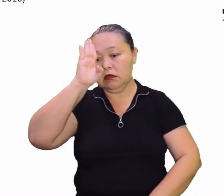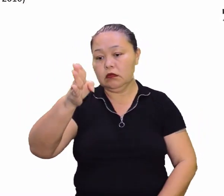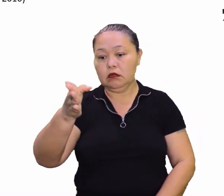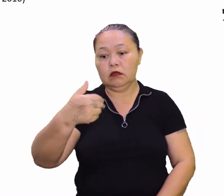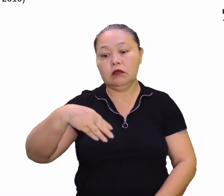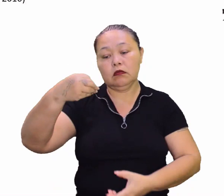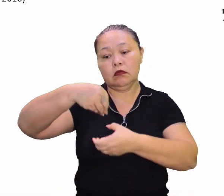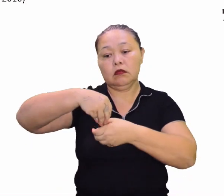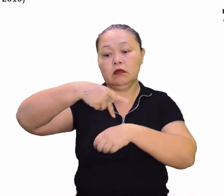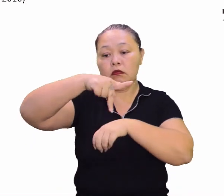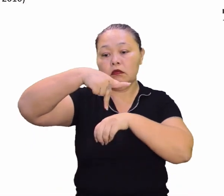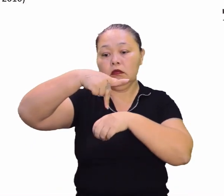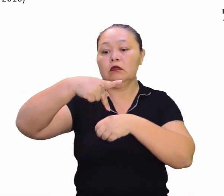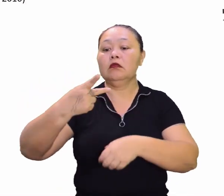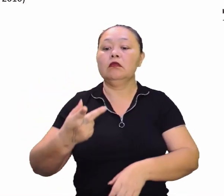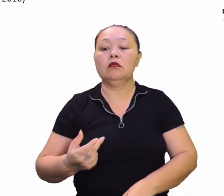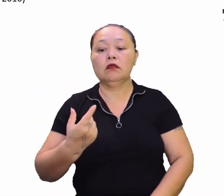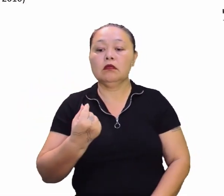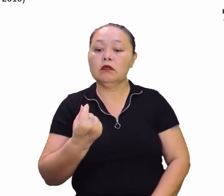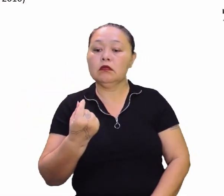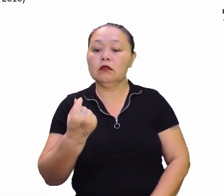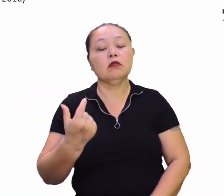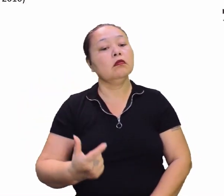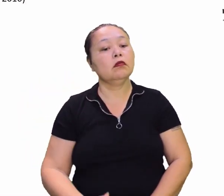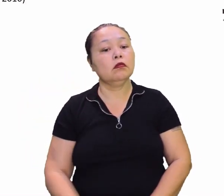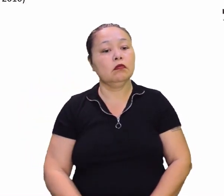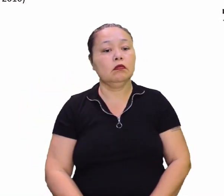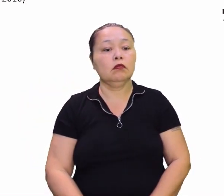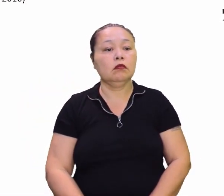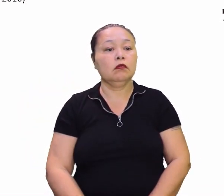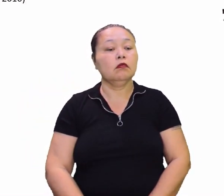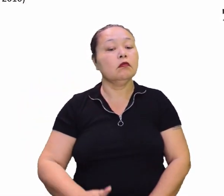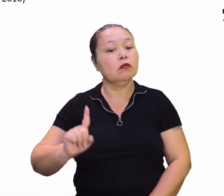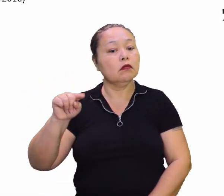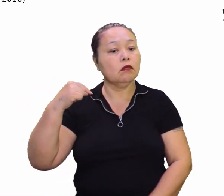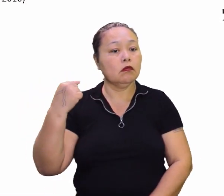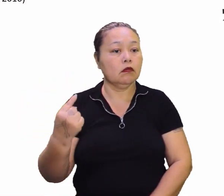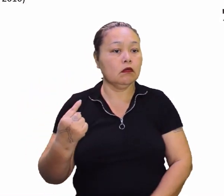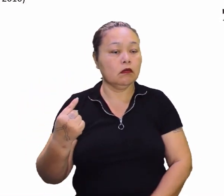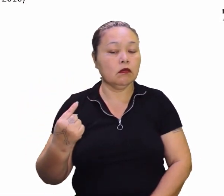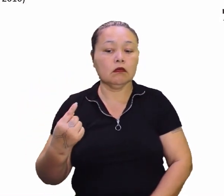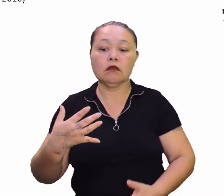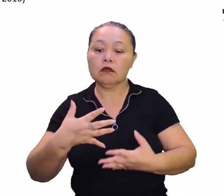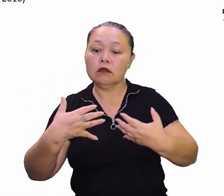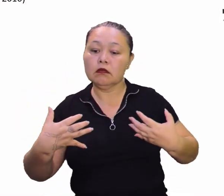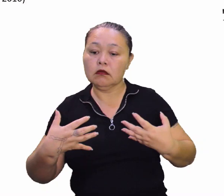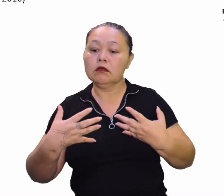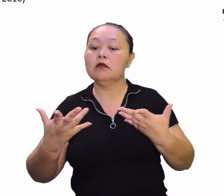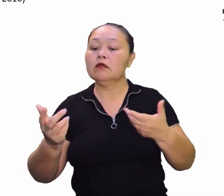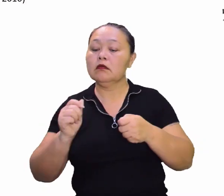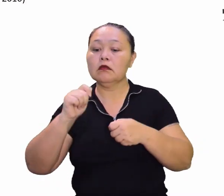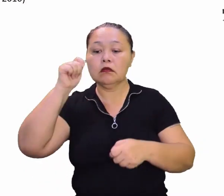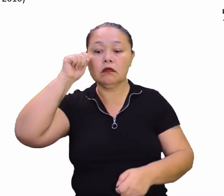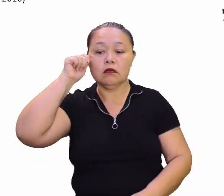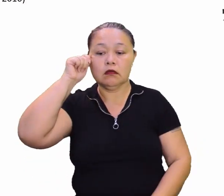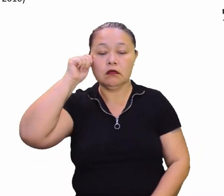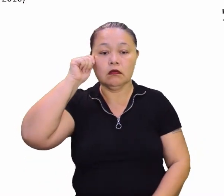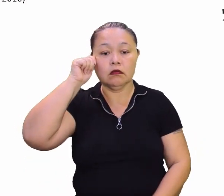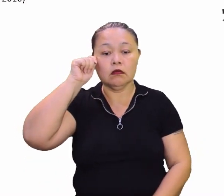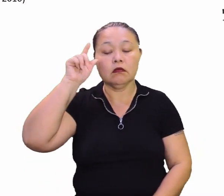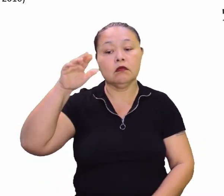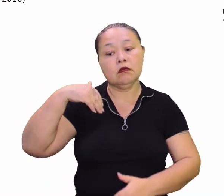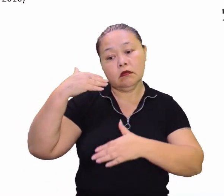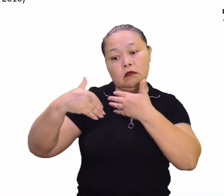principal dentro da sua economia. Beleza, Rogério. Então, depois de ter falado de tigres asiáticos, eles ficaram um